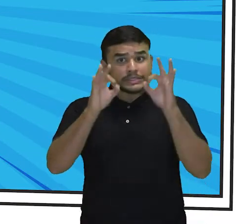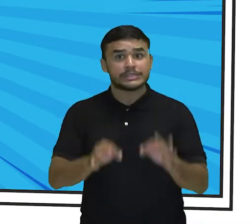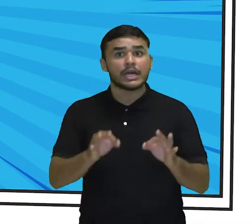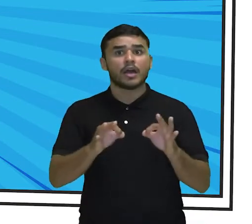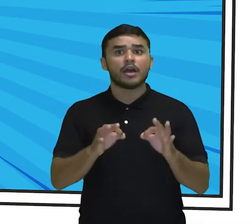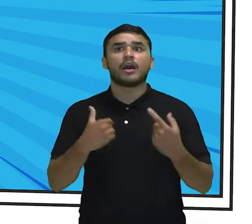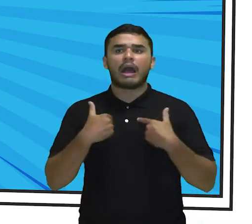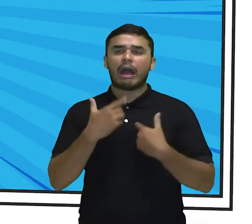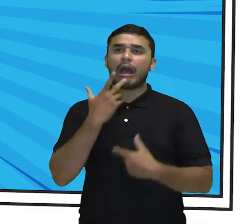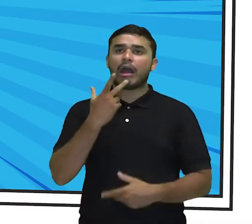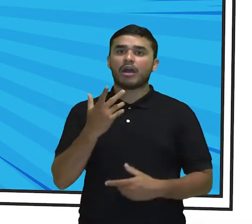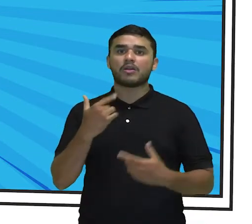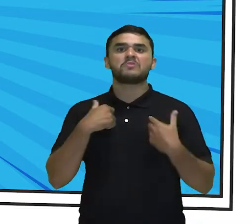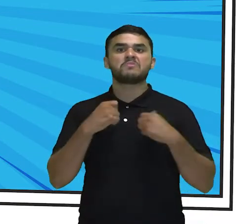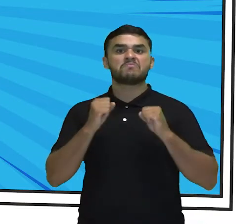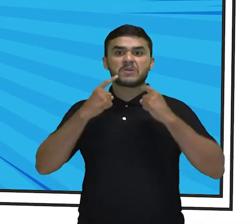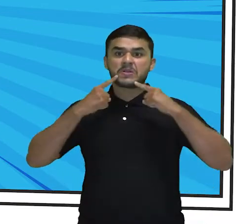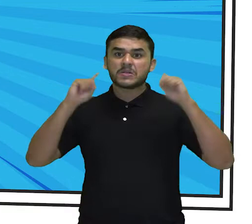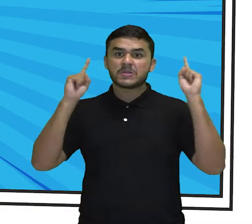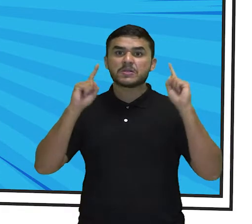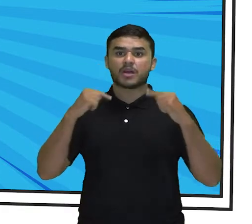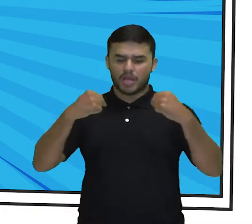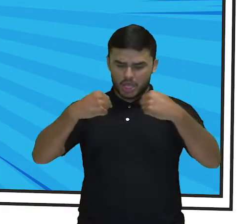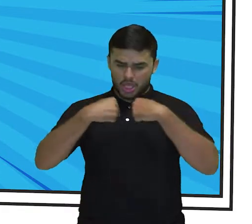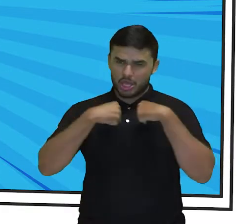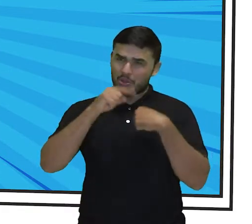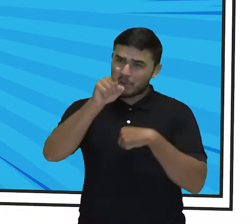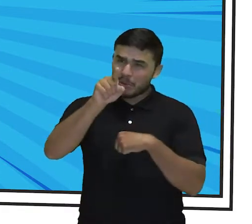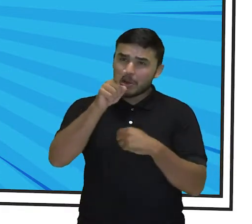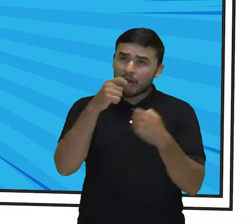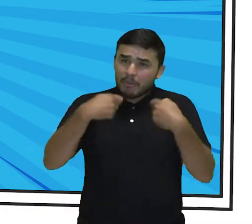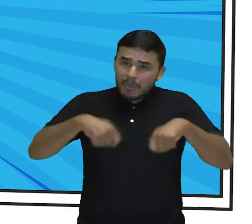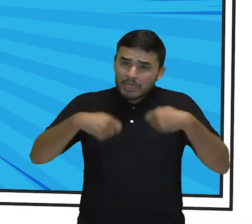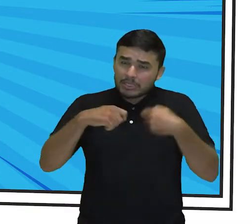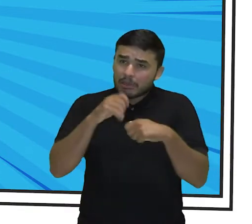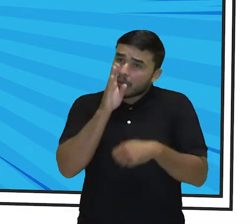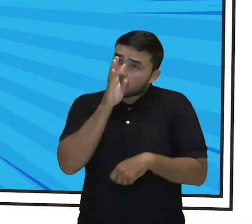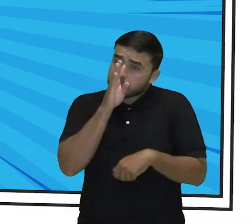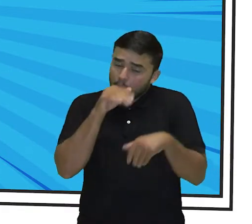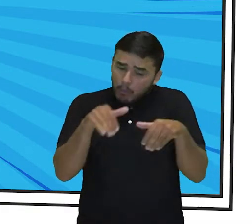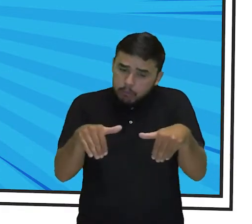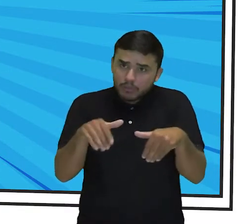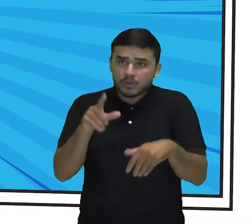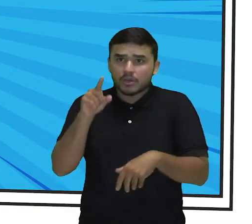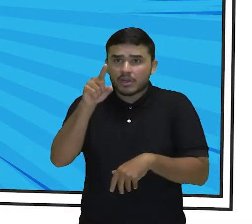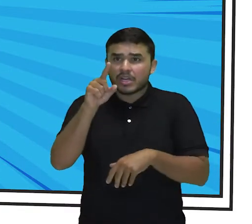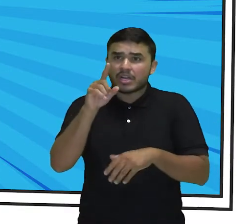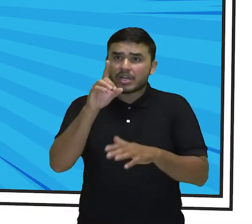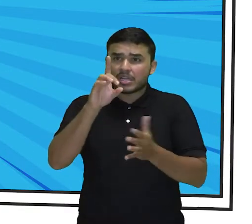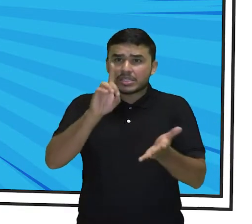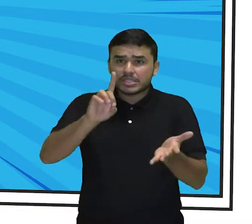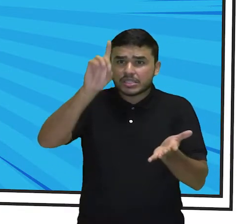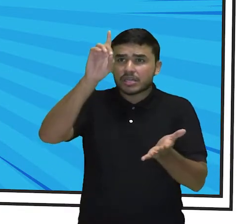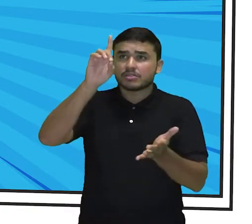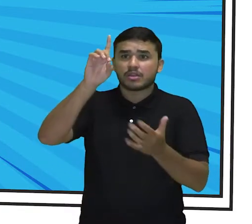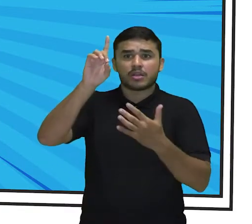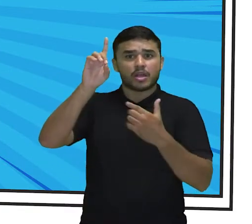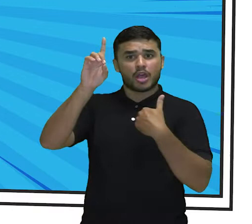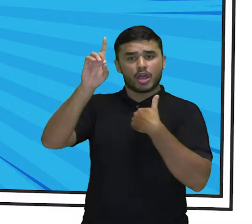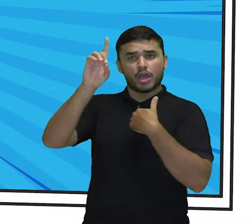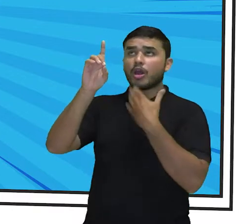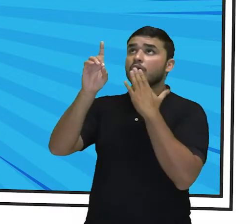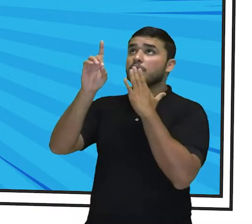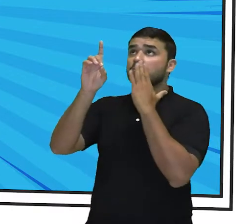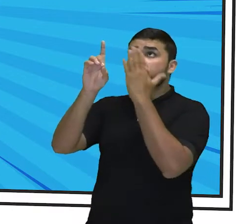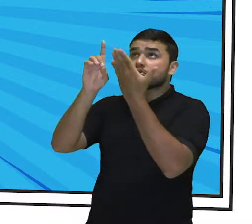ele poderia recorrer a um Deus que é o mesmo Deus cristão, mas sem agora a extrema